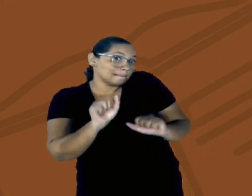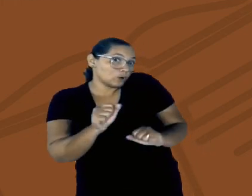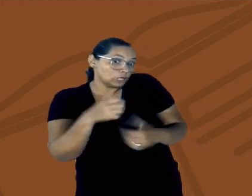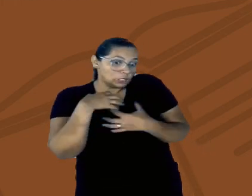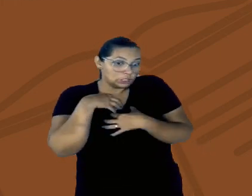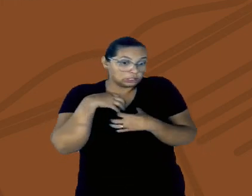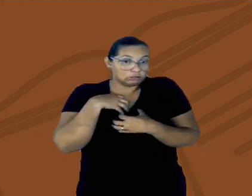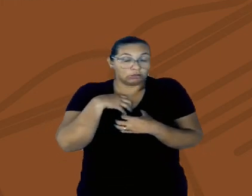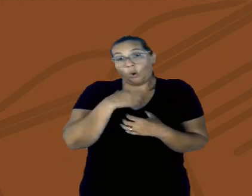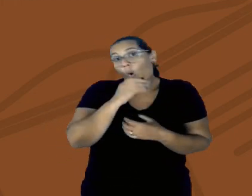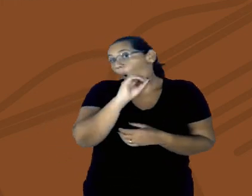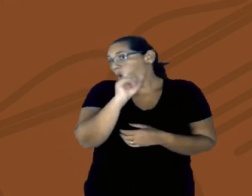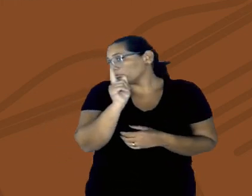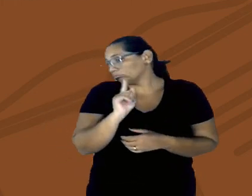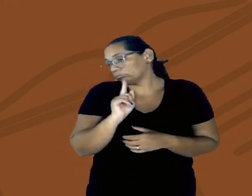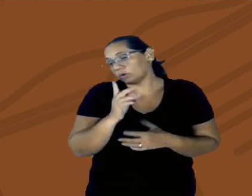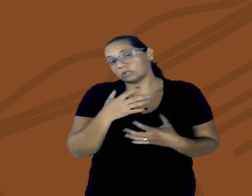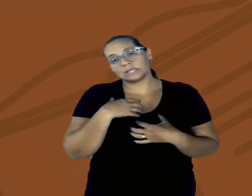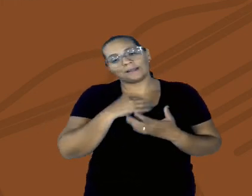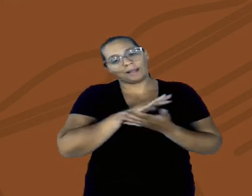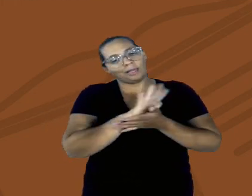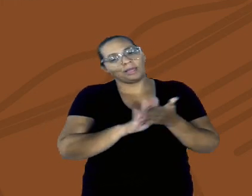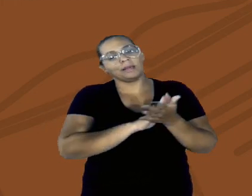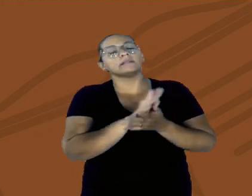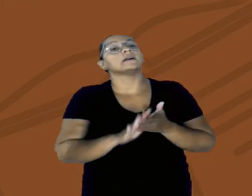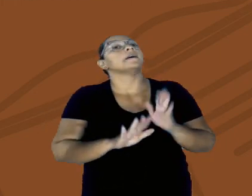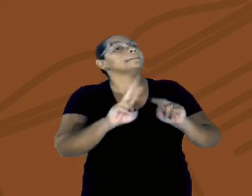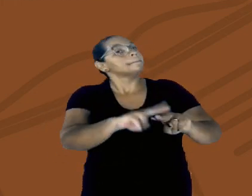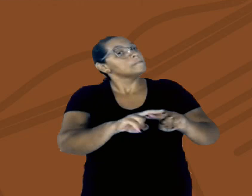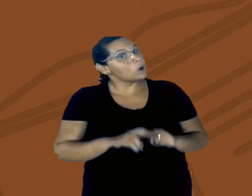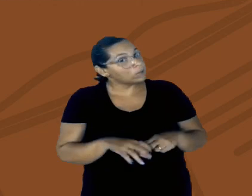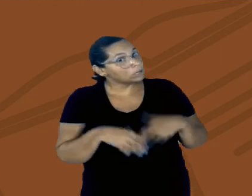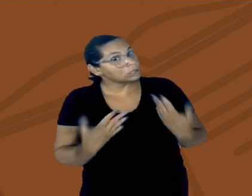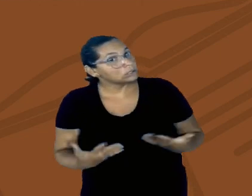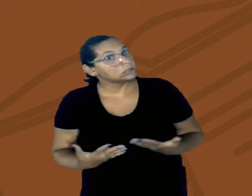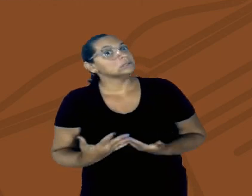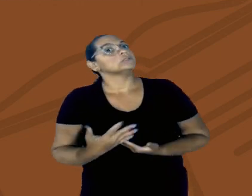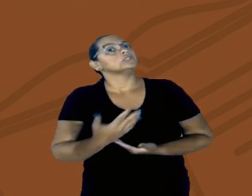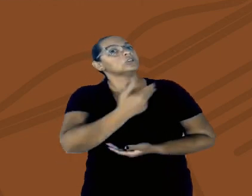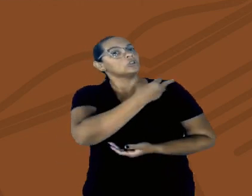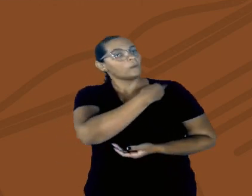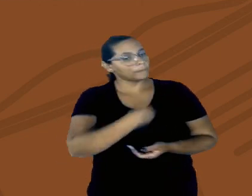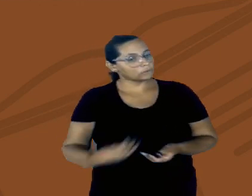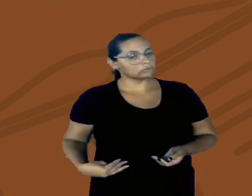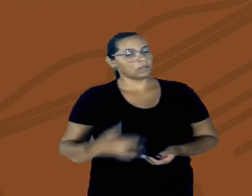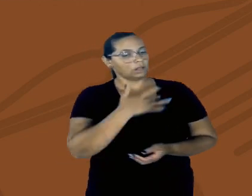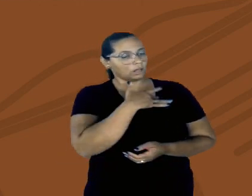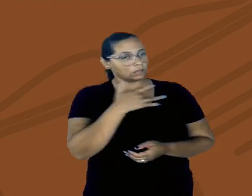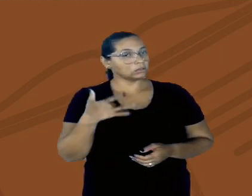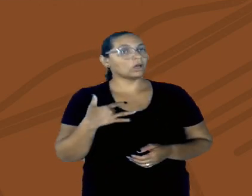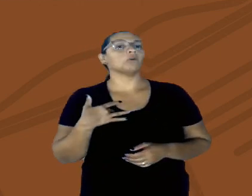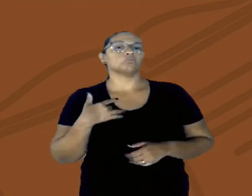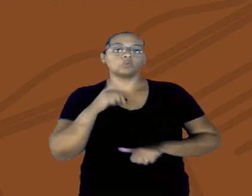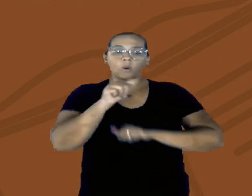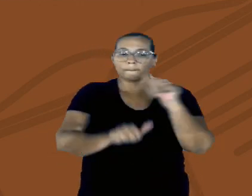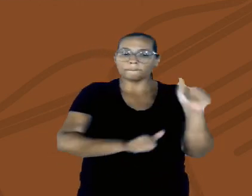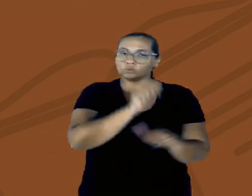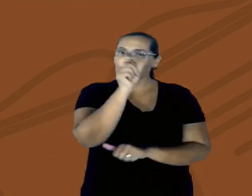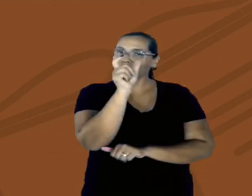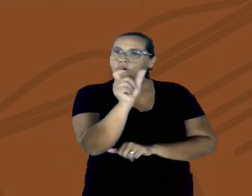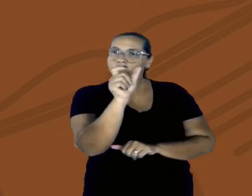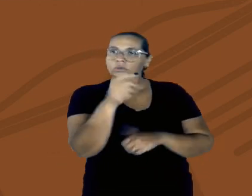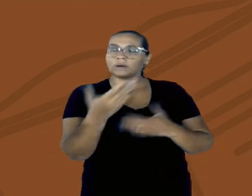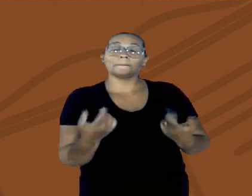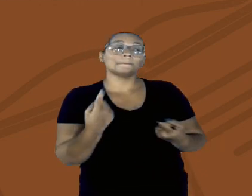sintomas. Por isso que o Ministério da Saúde começou a utilizar ISTs, porque às vezes a pessoa